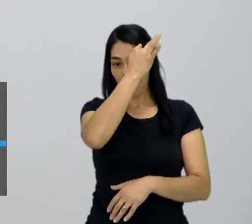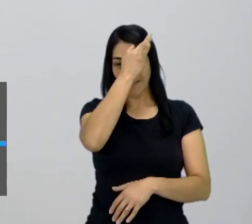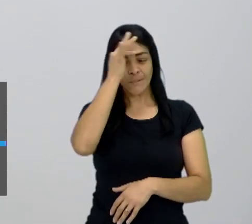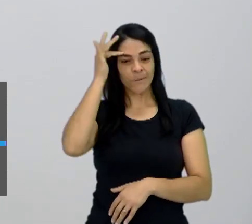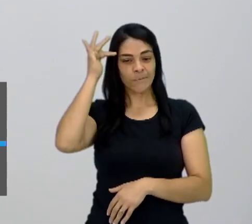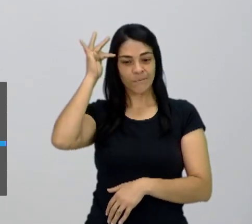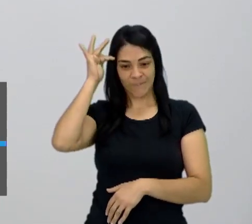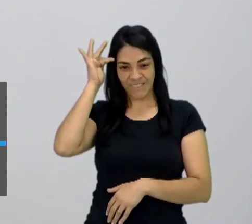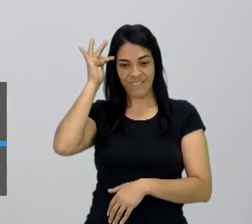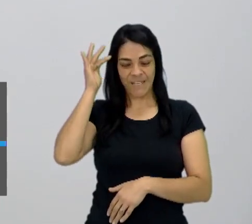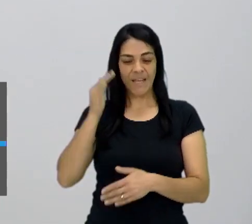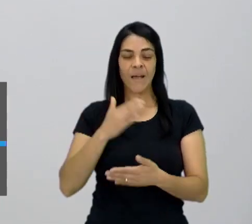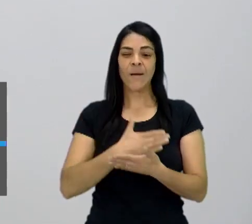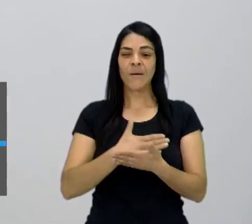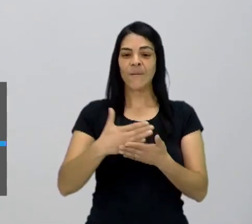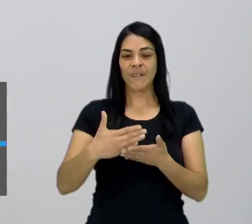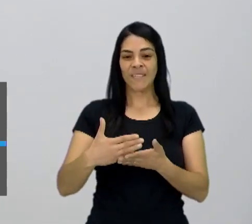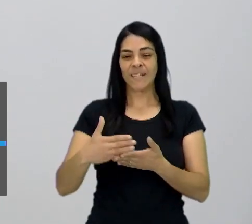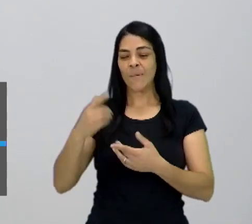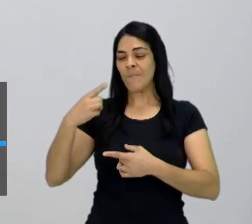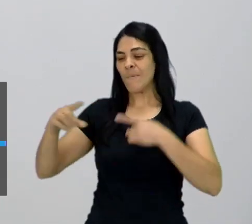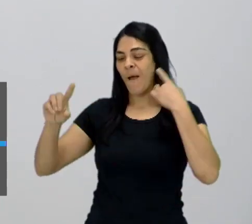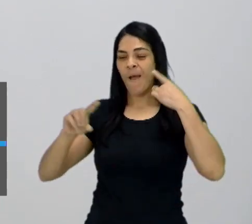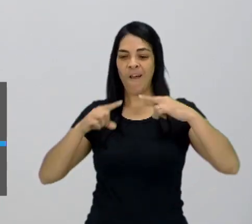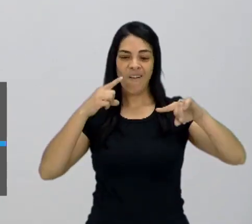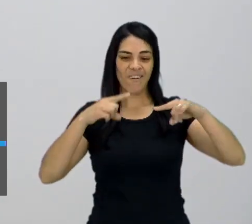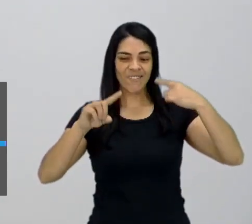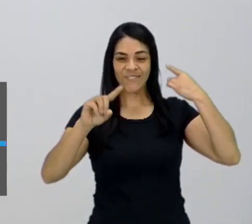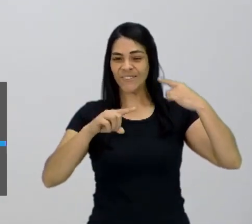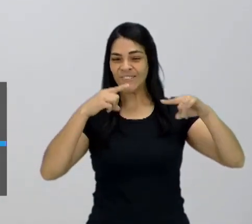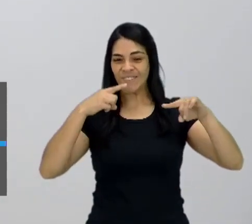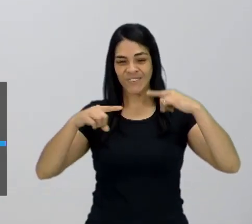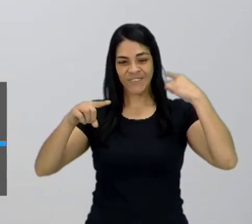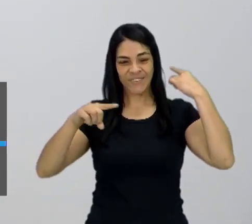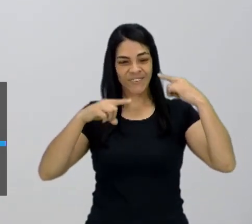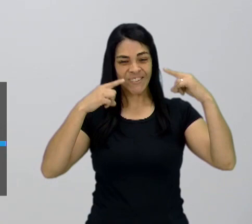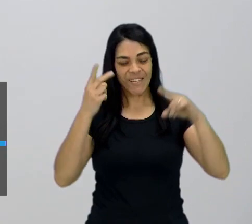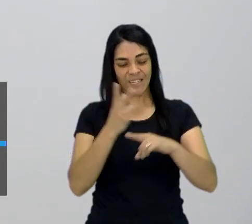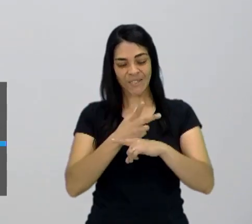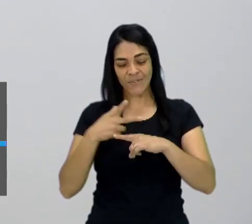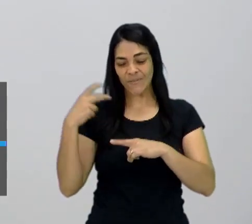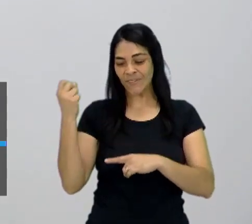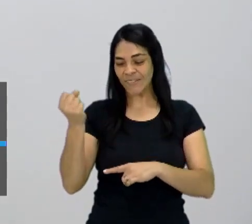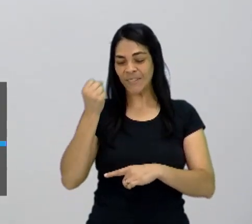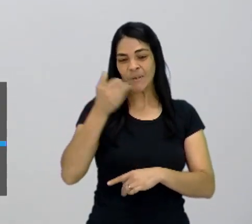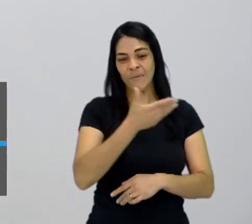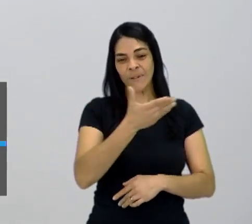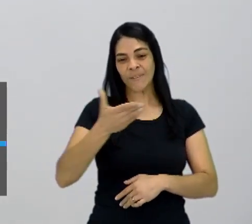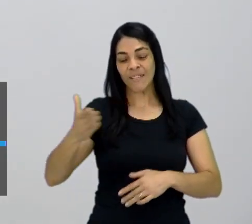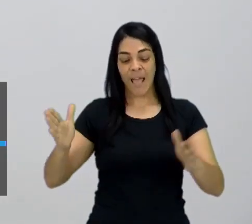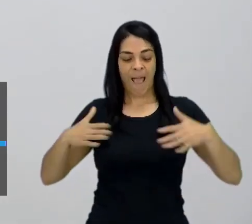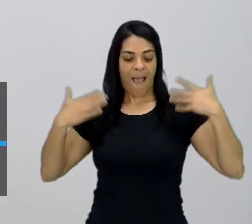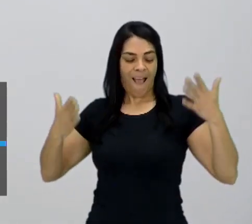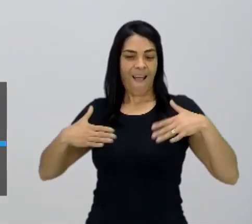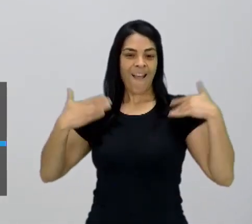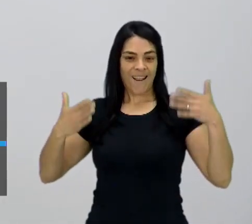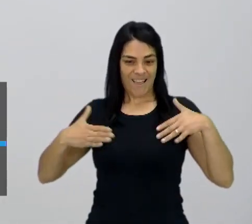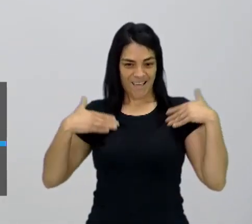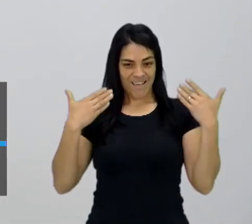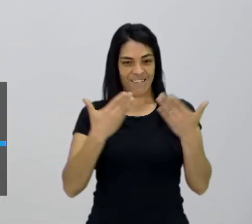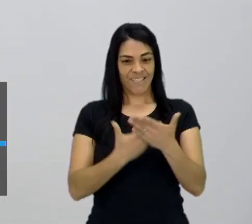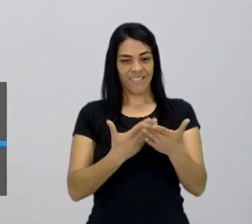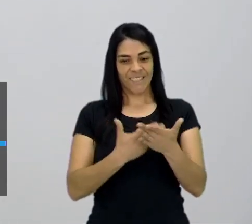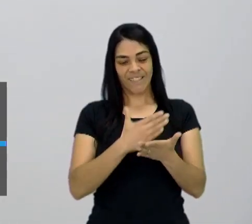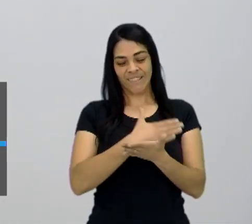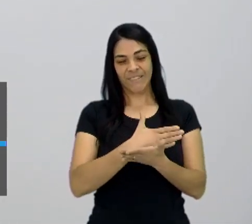aí com essa música aí para vocês, porque essa música é de vencedor, né, para vocês já se animarem aí com a nossa aula, tá bom? Então vamos começar, olha aí